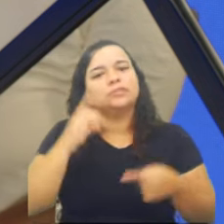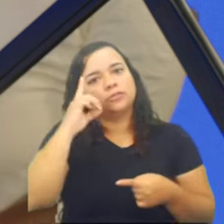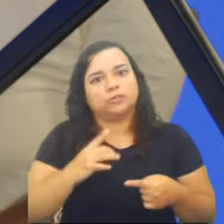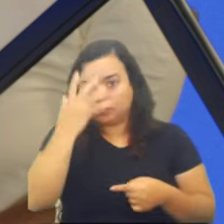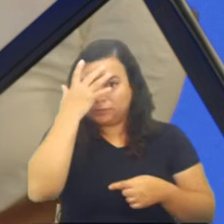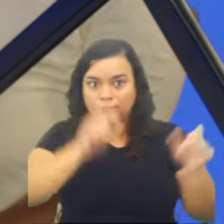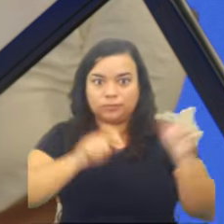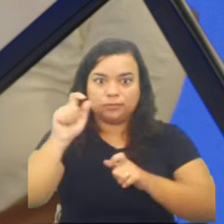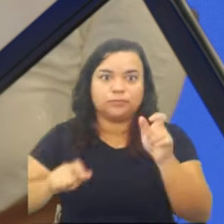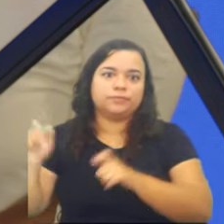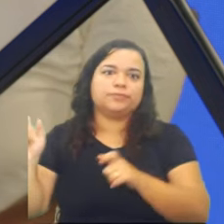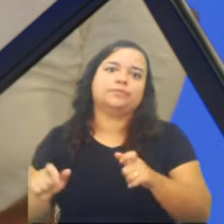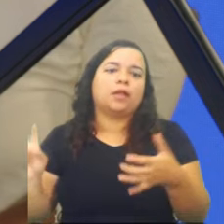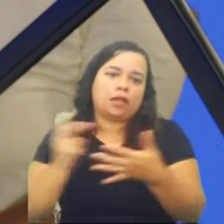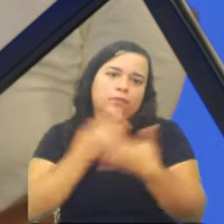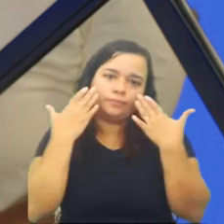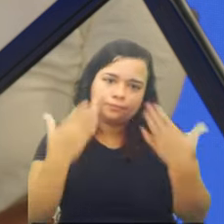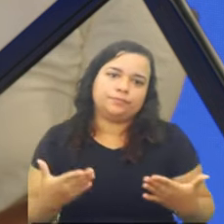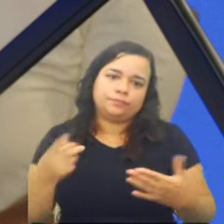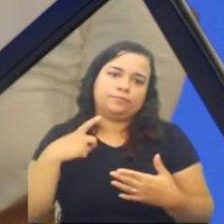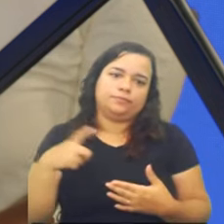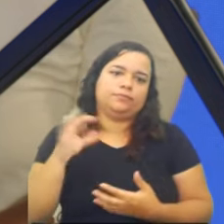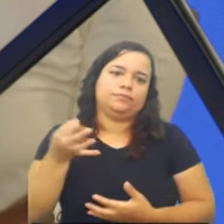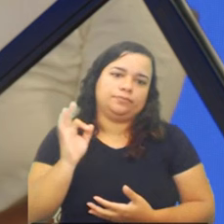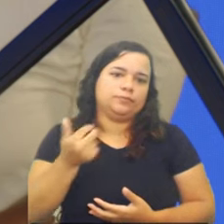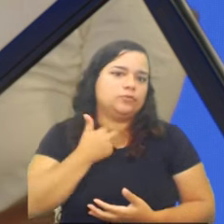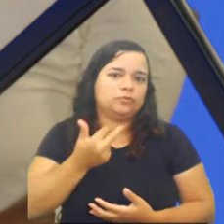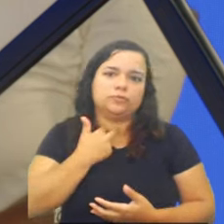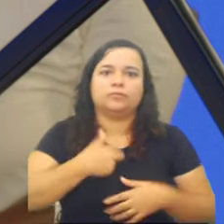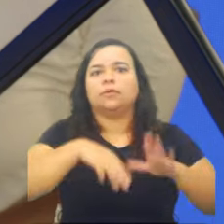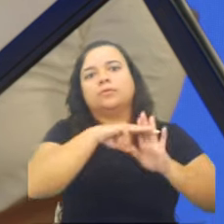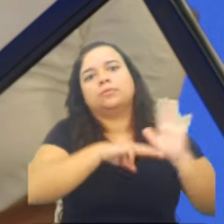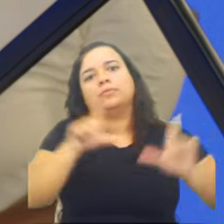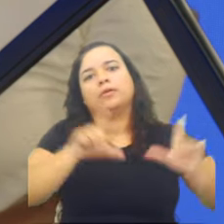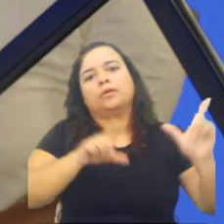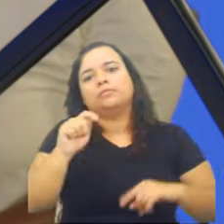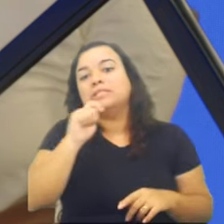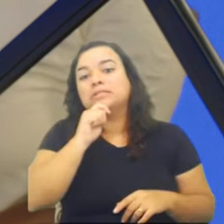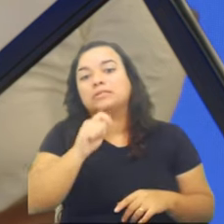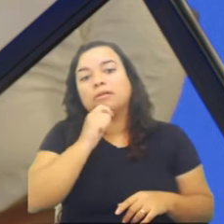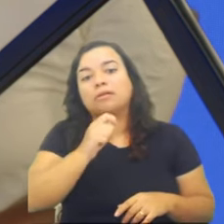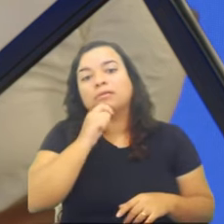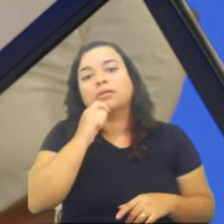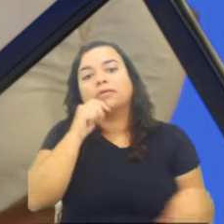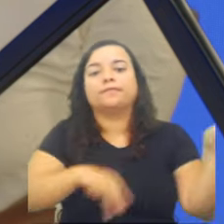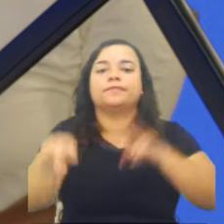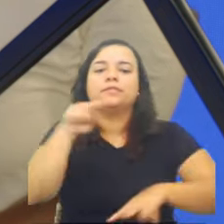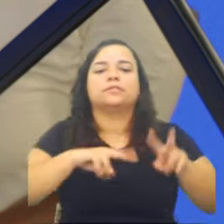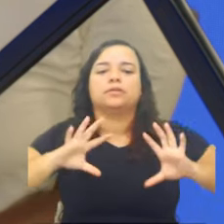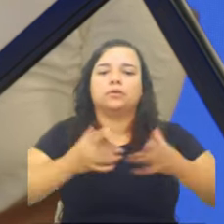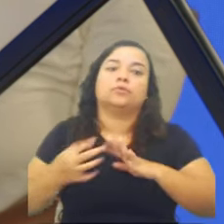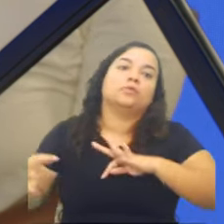pelos direitos das pessoas né acaba refletindo nisso né não dá mais para ter um programa desse sem ter essa